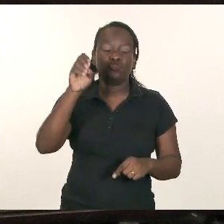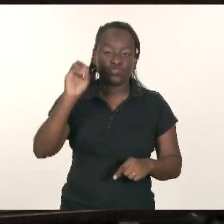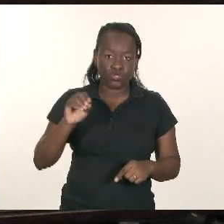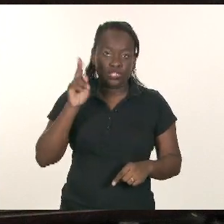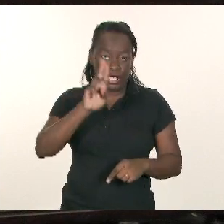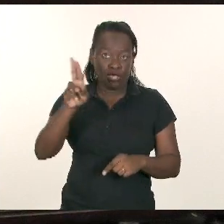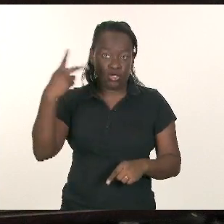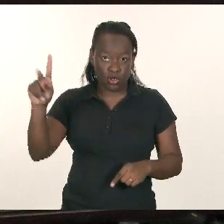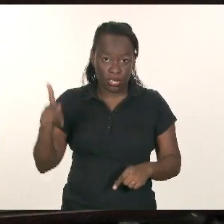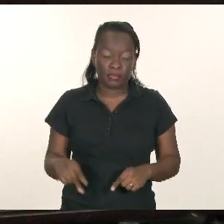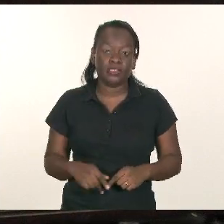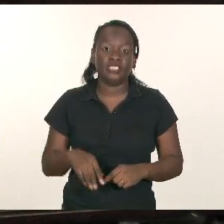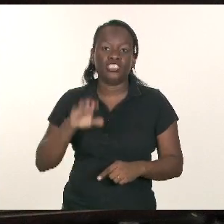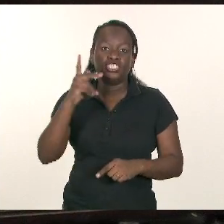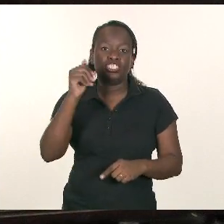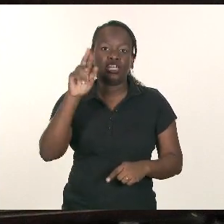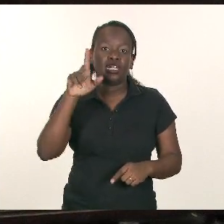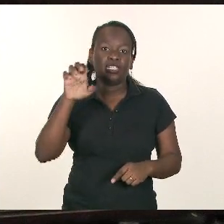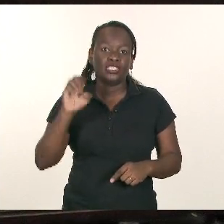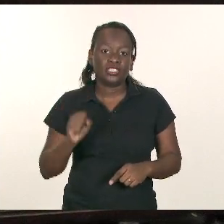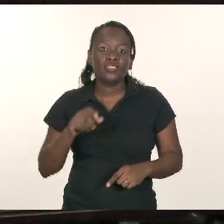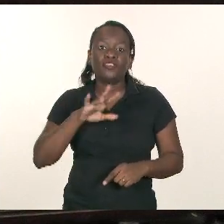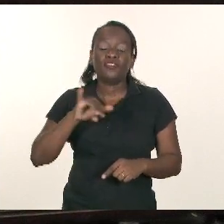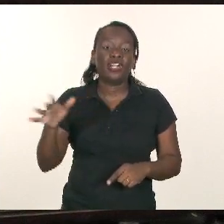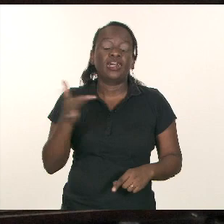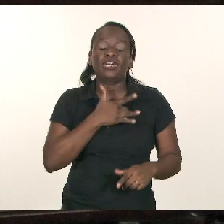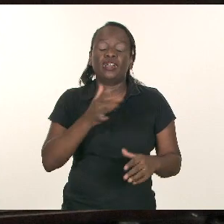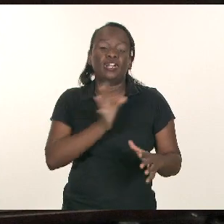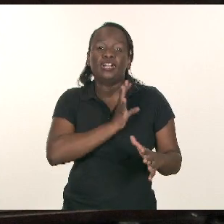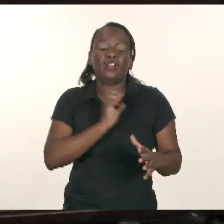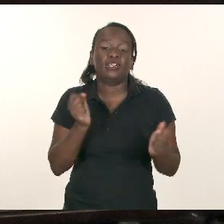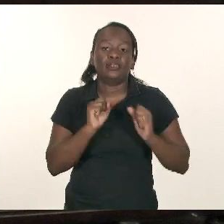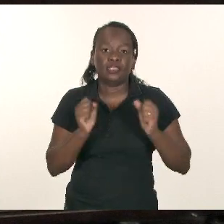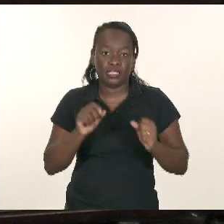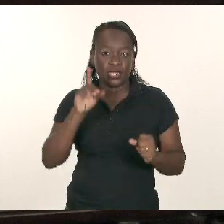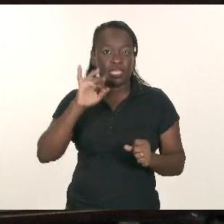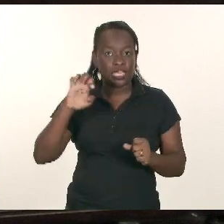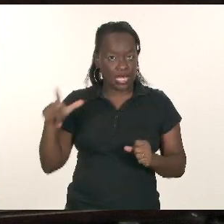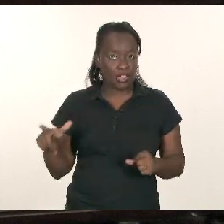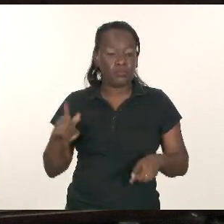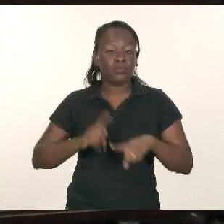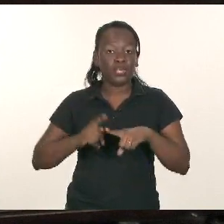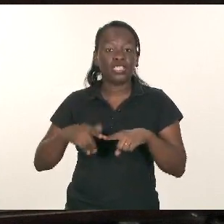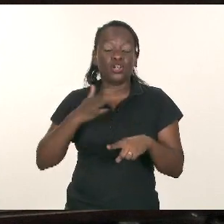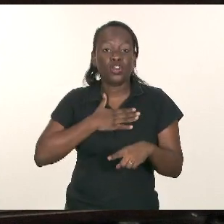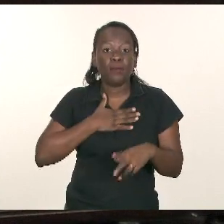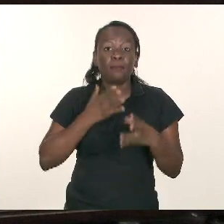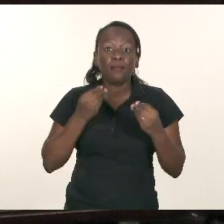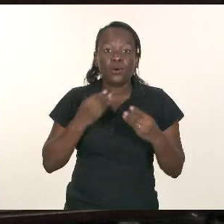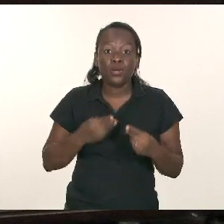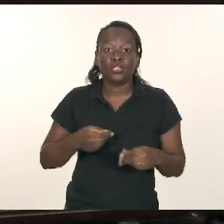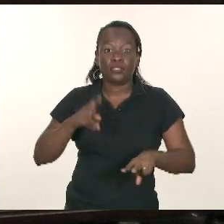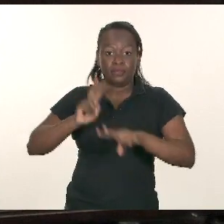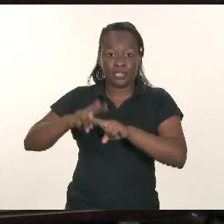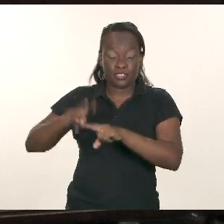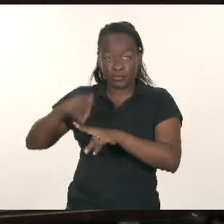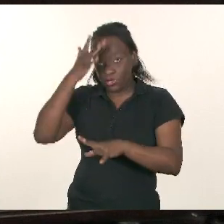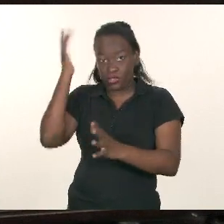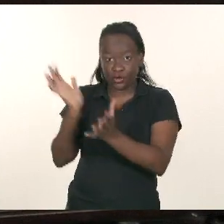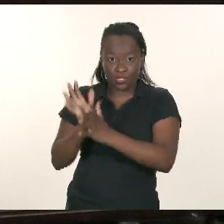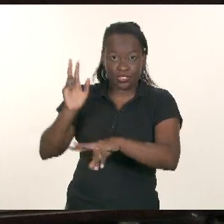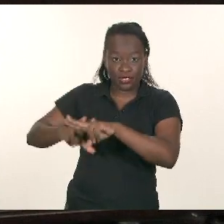deputado Charles Batista, vai acabar se apaixonando pelo Daniel Silveira, porque ele gosta tanto de presidiário,